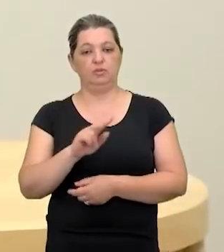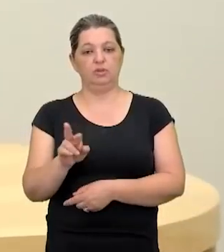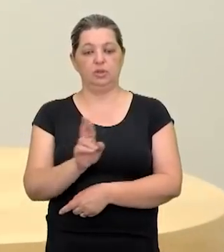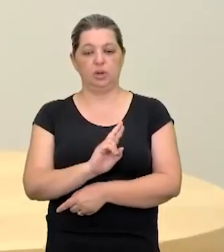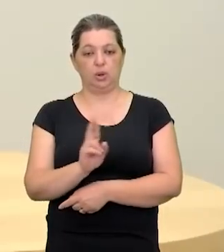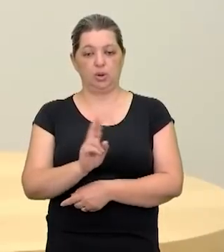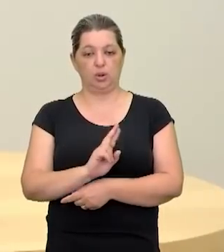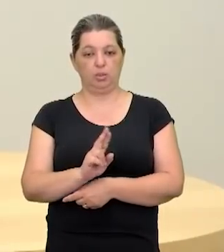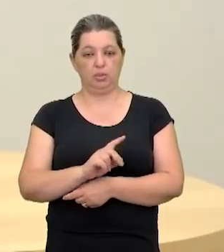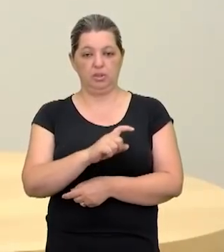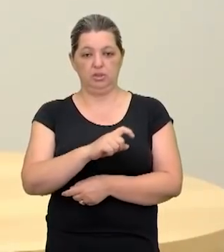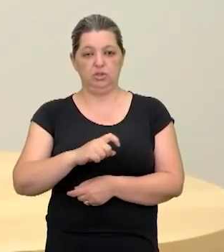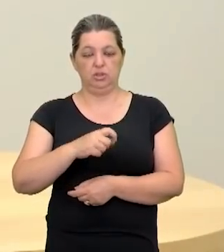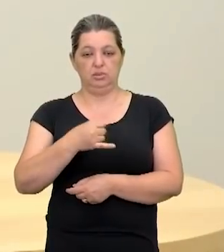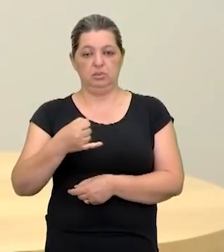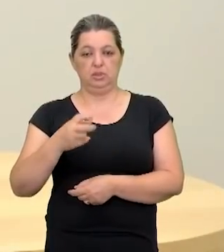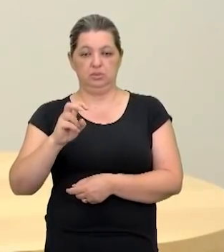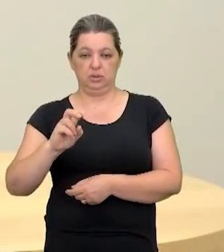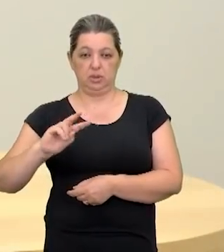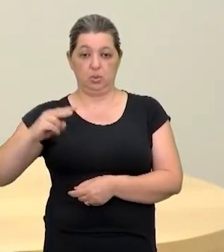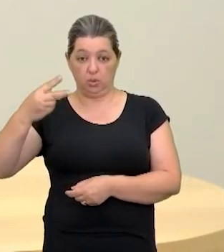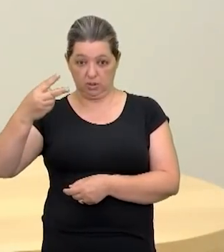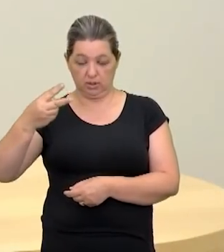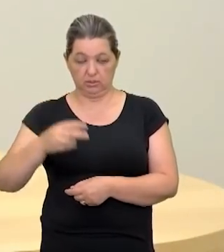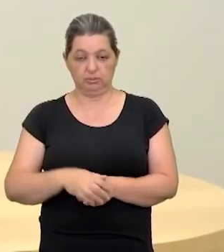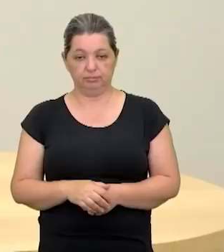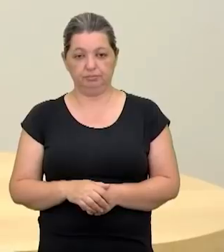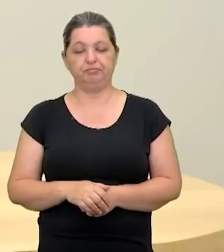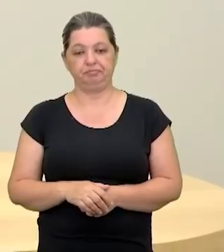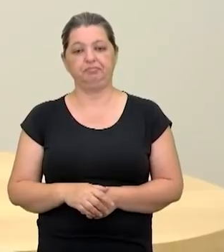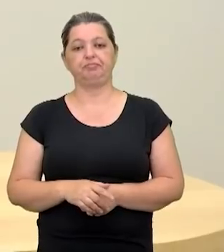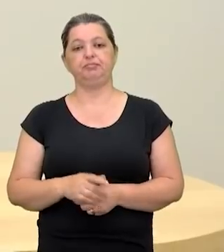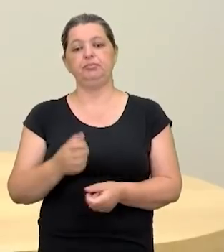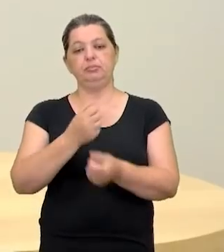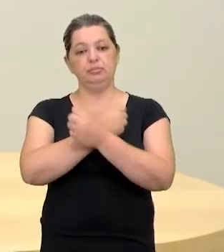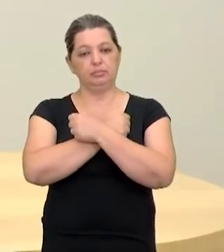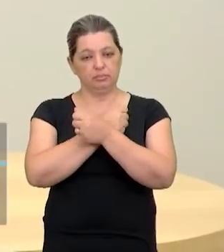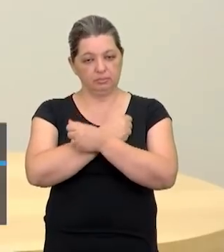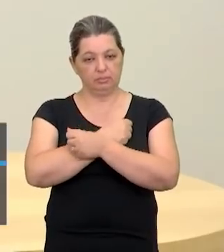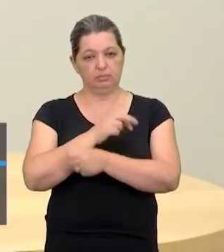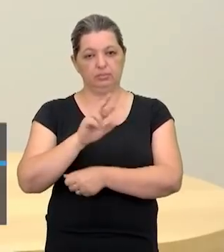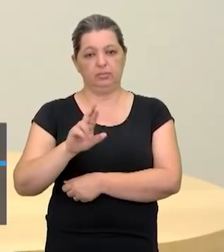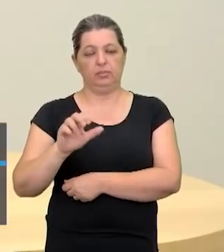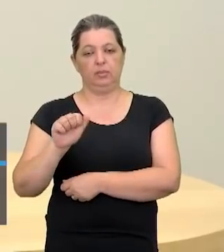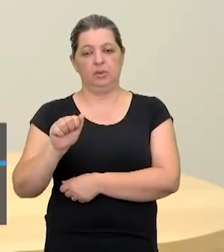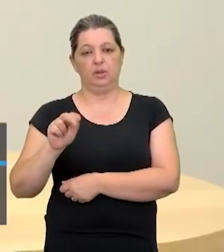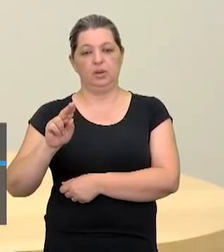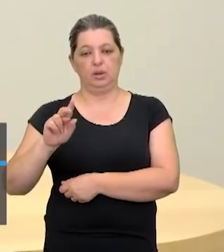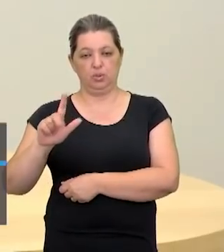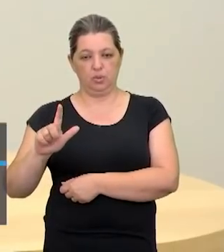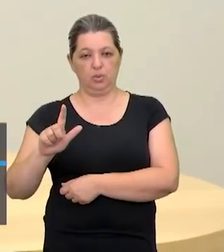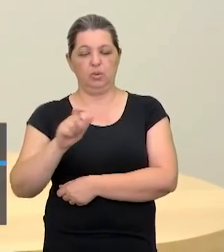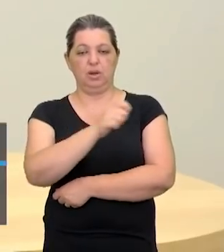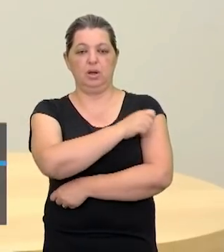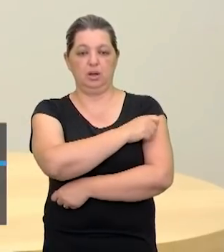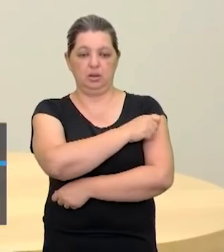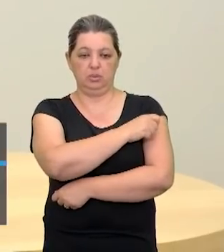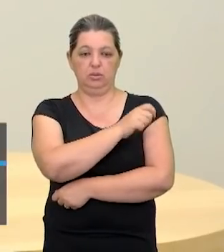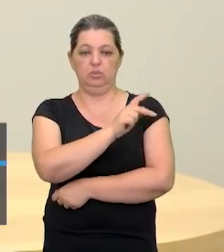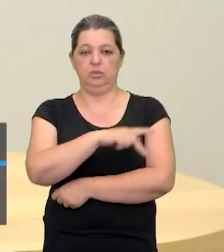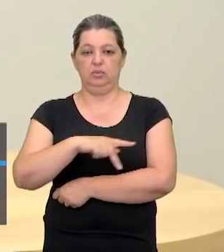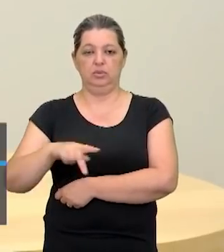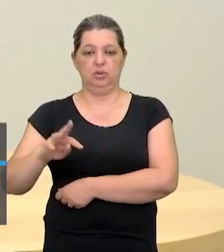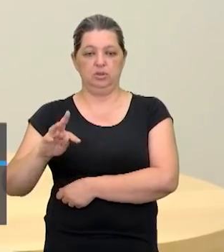Roberta, x menos 5 ao quadrado. Então, vai um abraço aí pro Raul, aluno do professor Tiago lá de